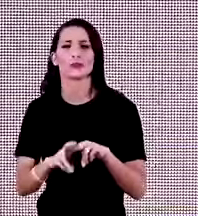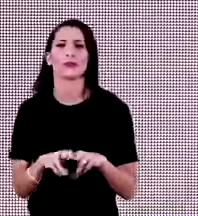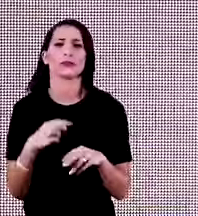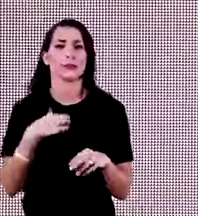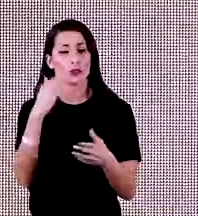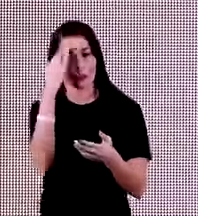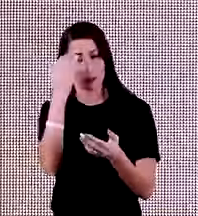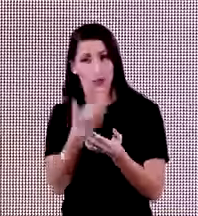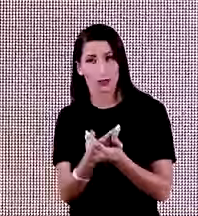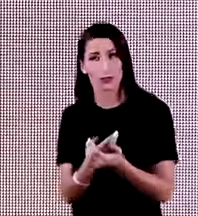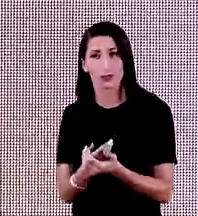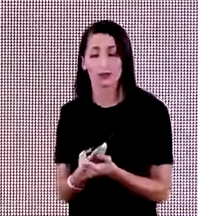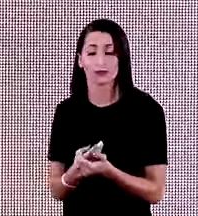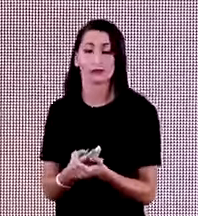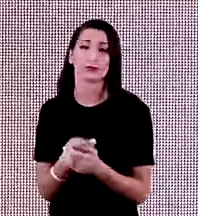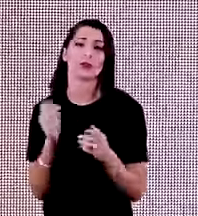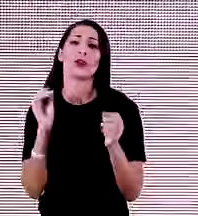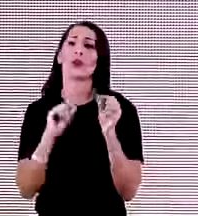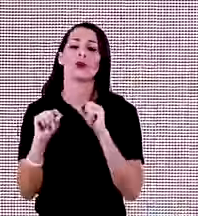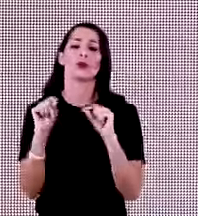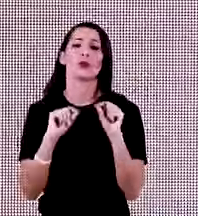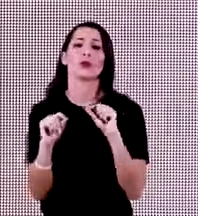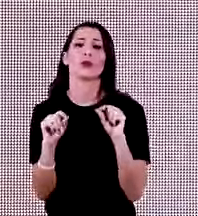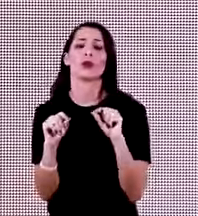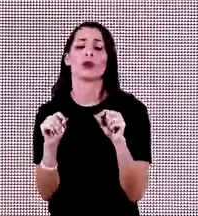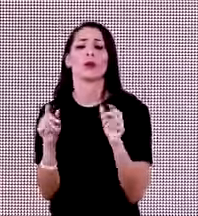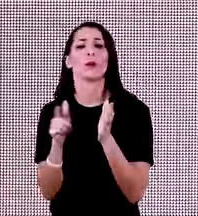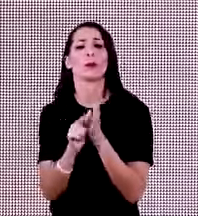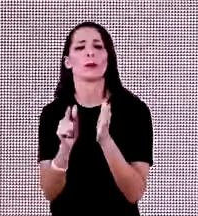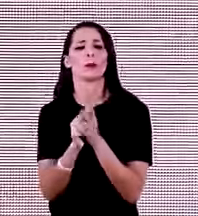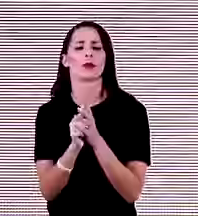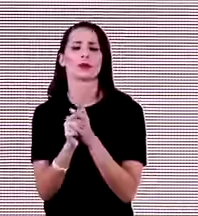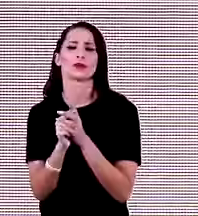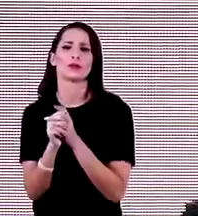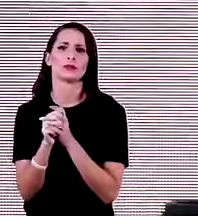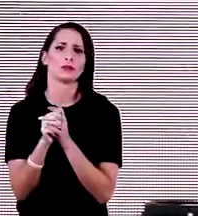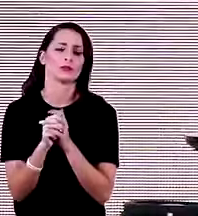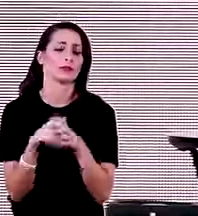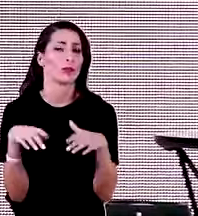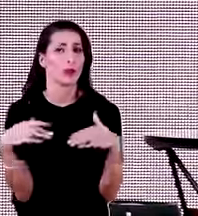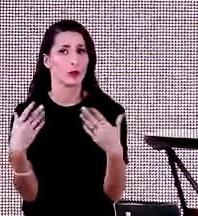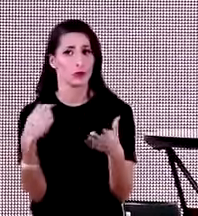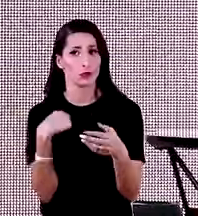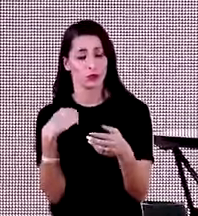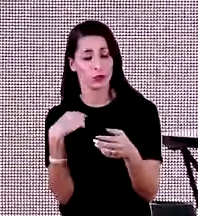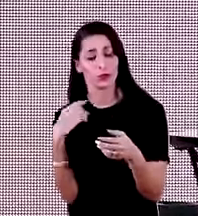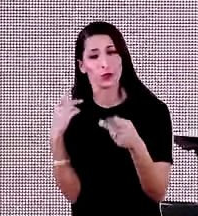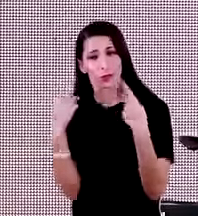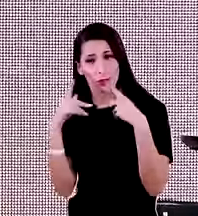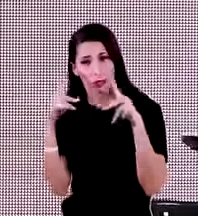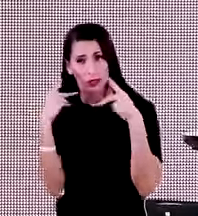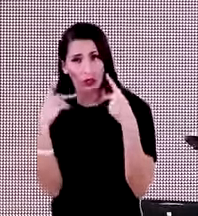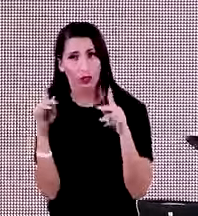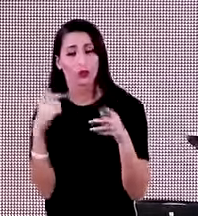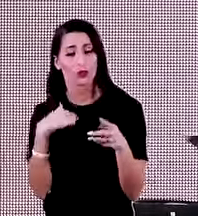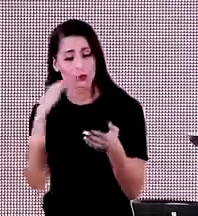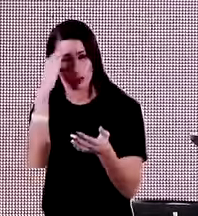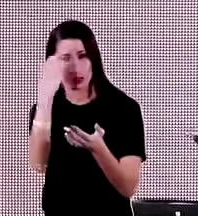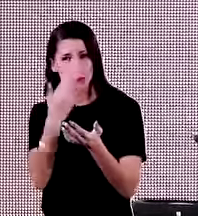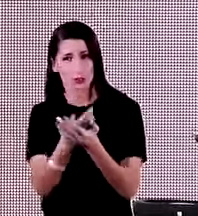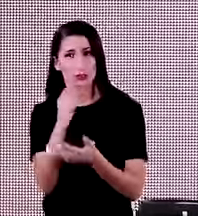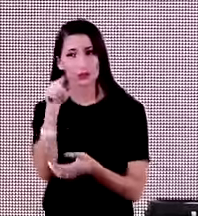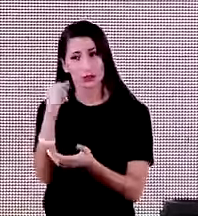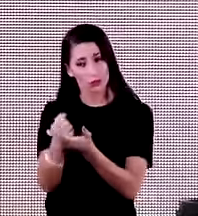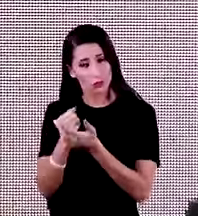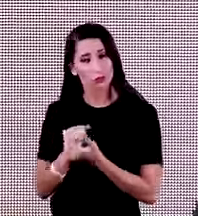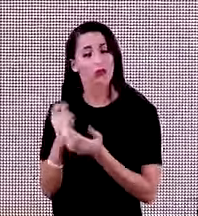que enquanto o papelzinho aqui, Gabriela, tá aqui, por favor. Enquanto eu estarei ministrando a palavra, eu tenho certeza que você vai me